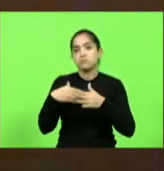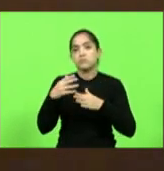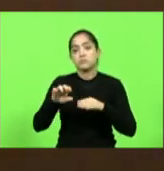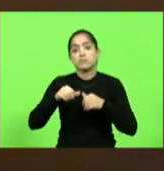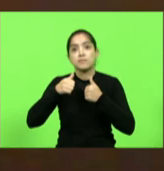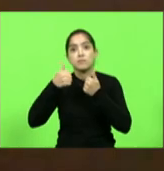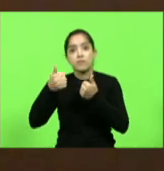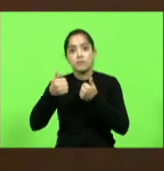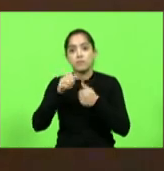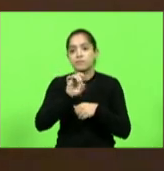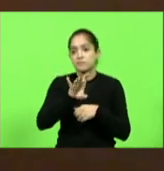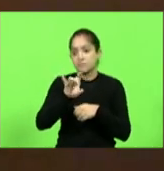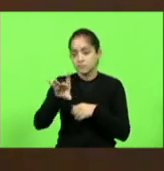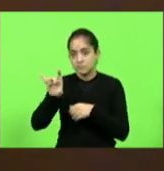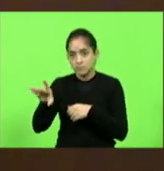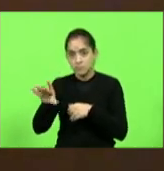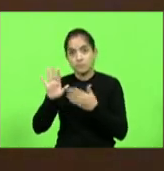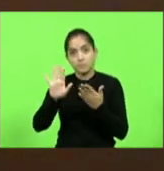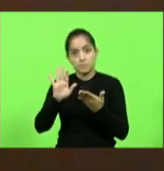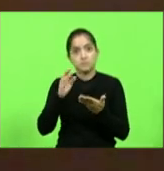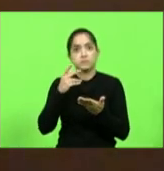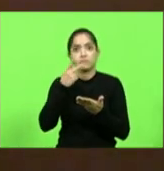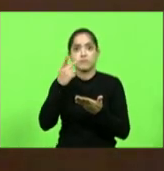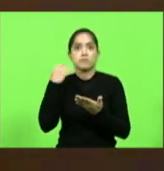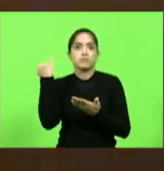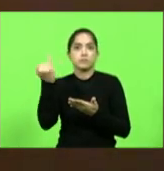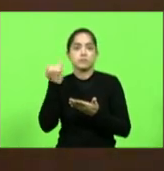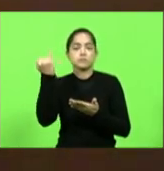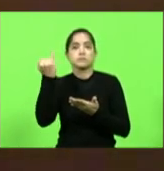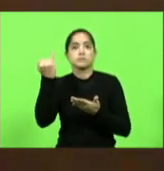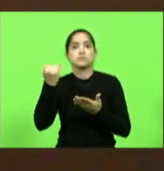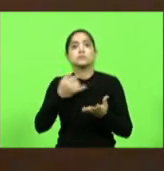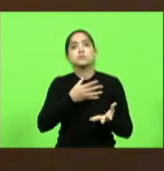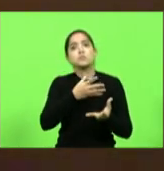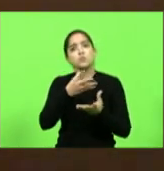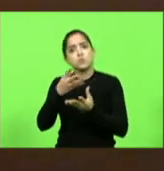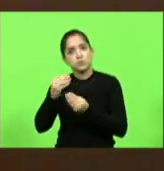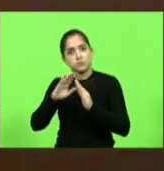mas é muito importante dizer, muitas redes